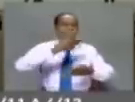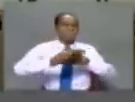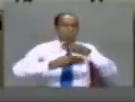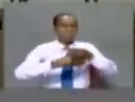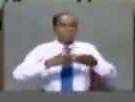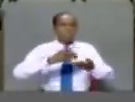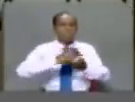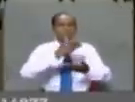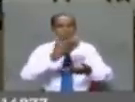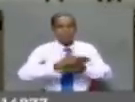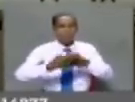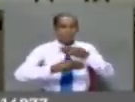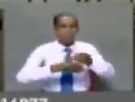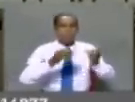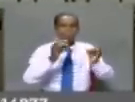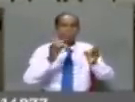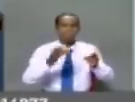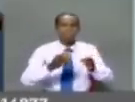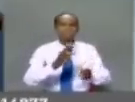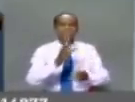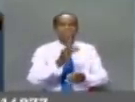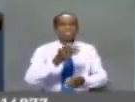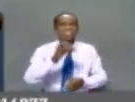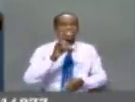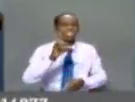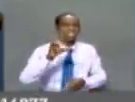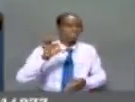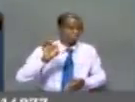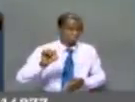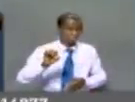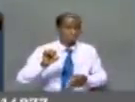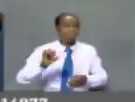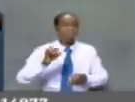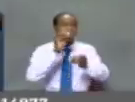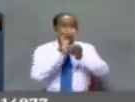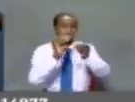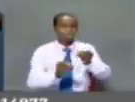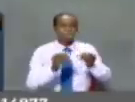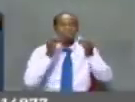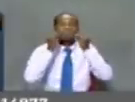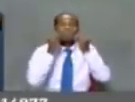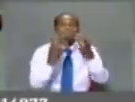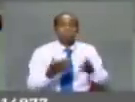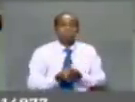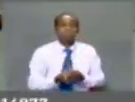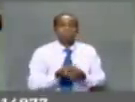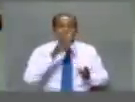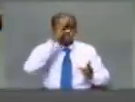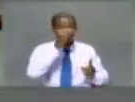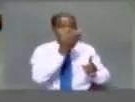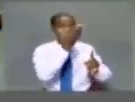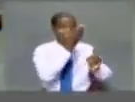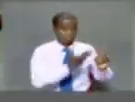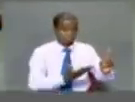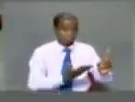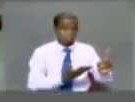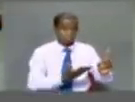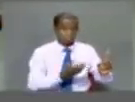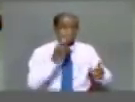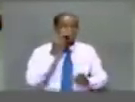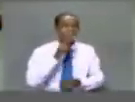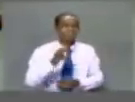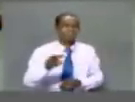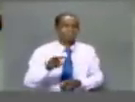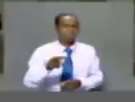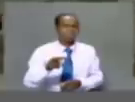Assim, após discussões com o representante do CIF, o general Dino, acordou-se o nível de execução